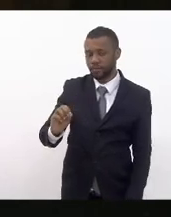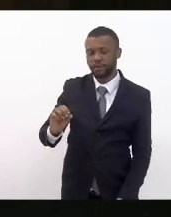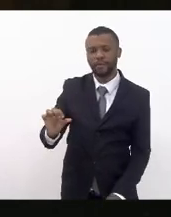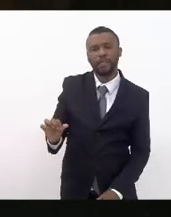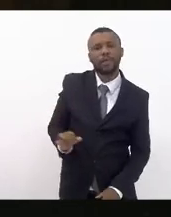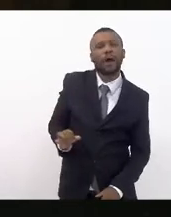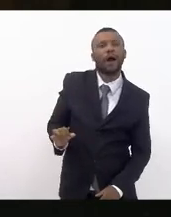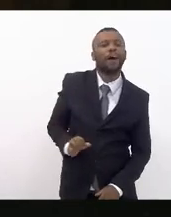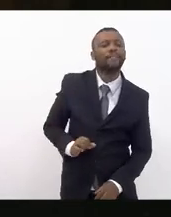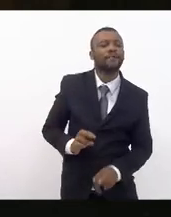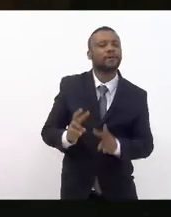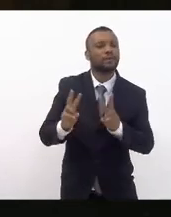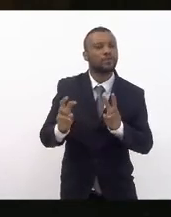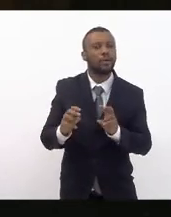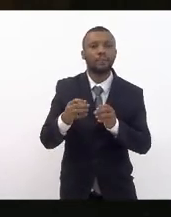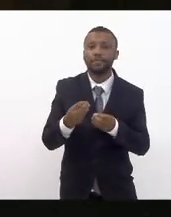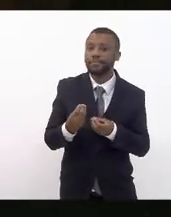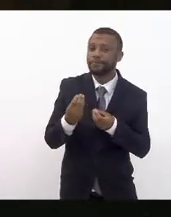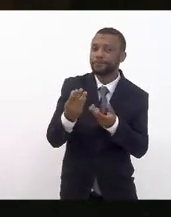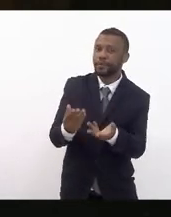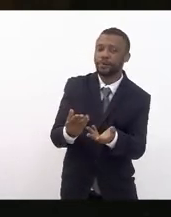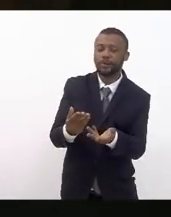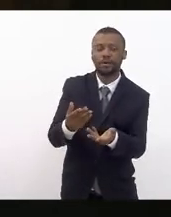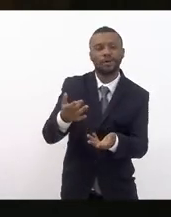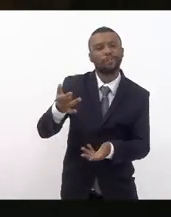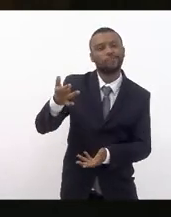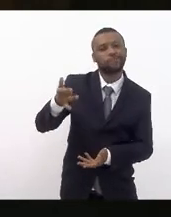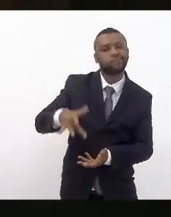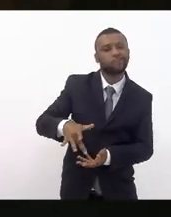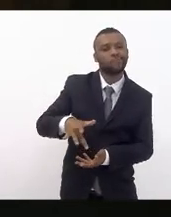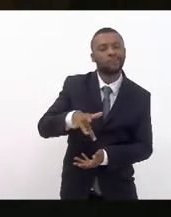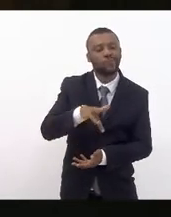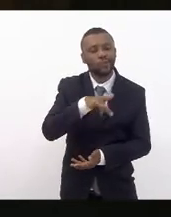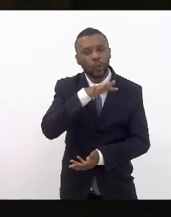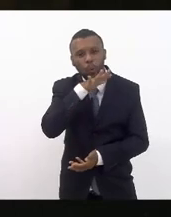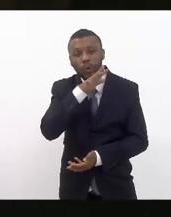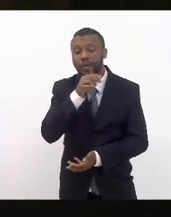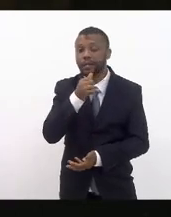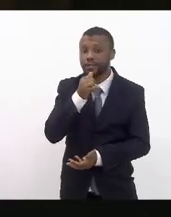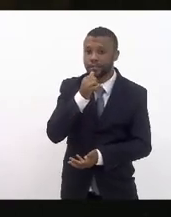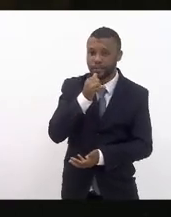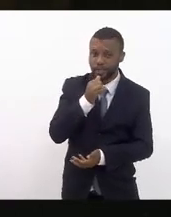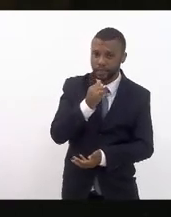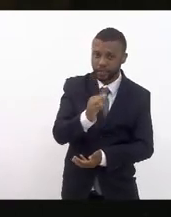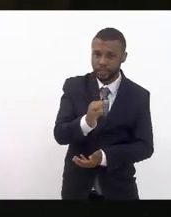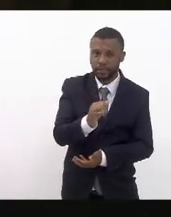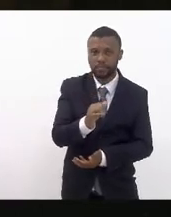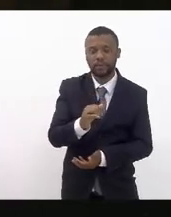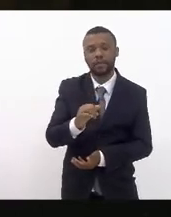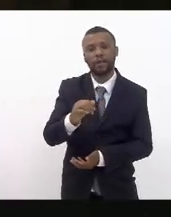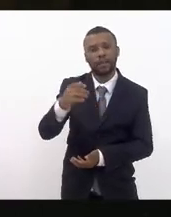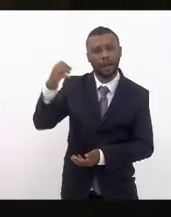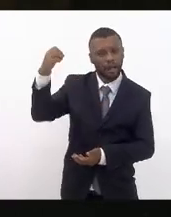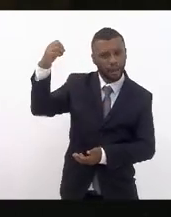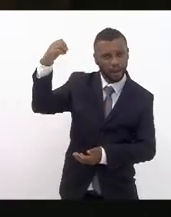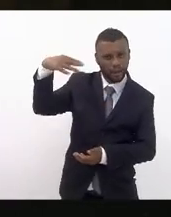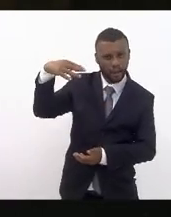do fornecimento, da má qualidade do fornecimento de energia elétrica pela Light. E